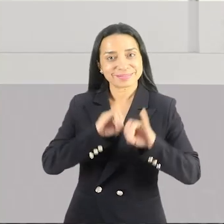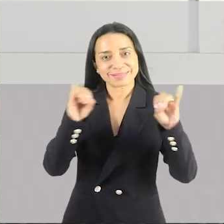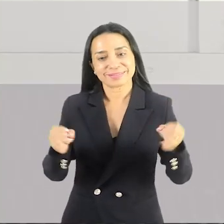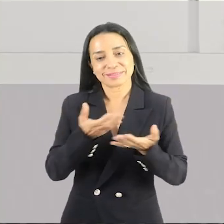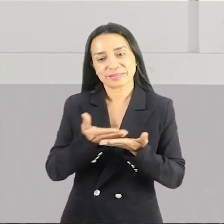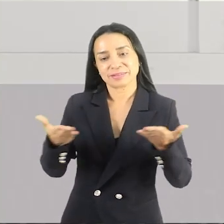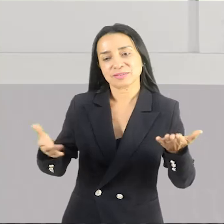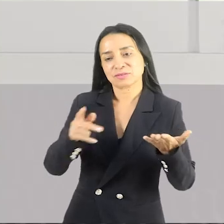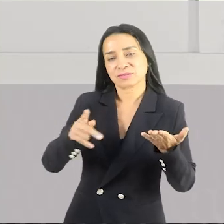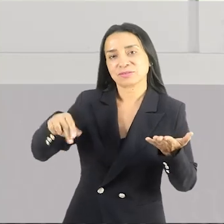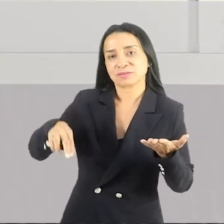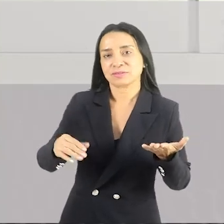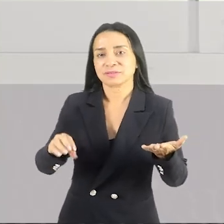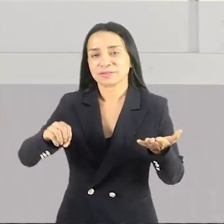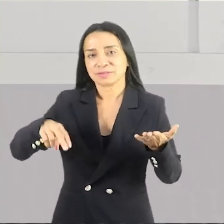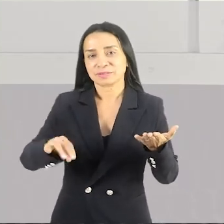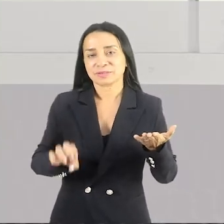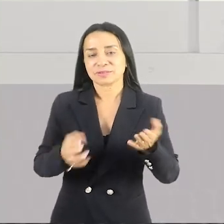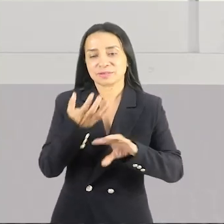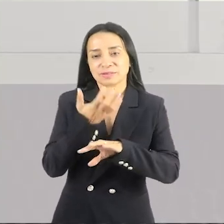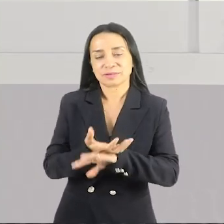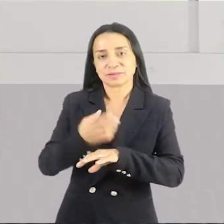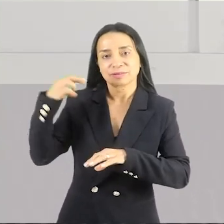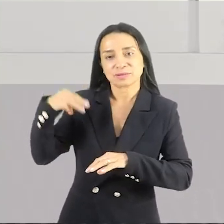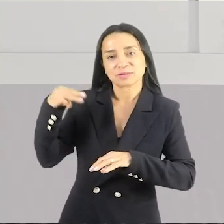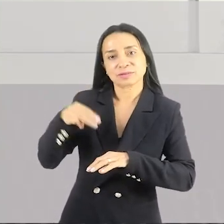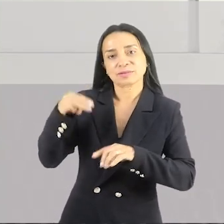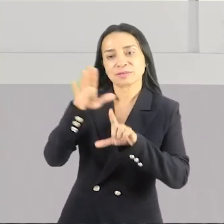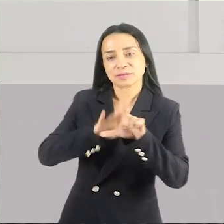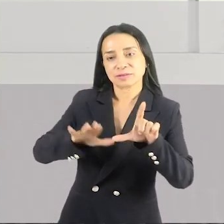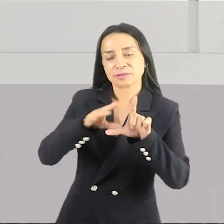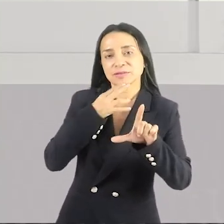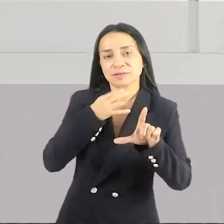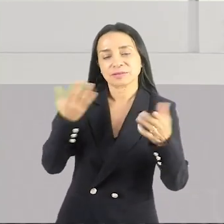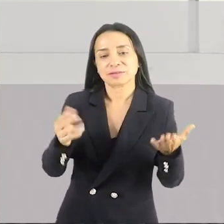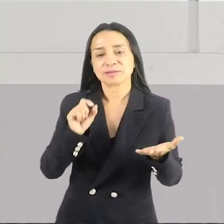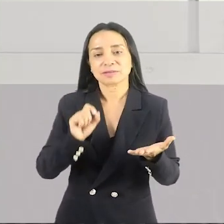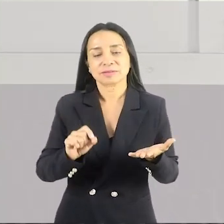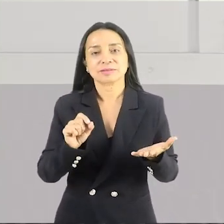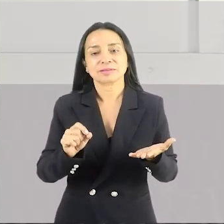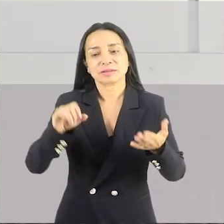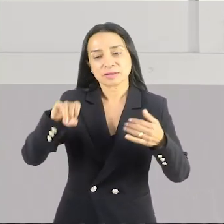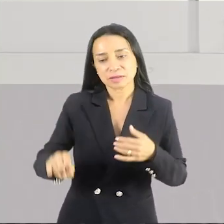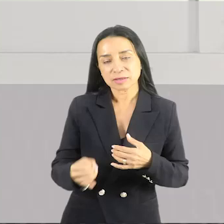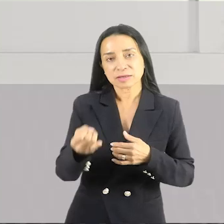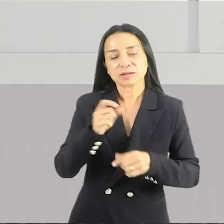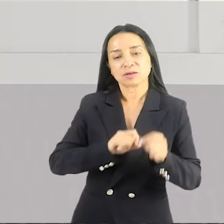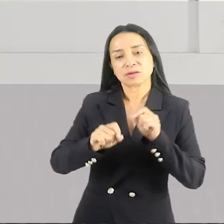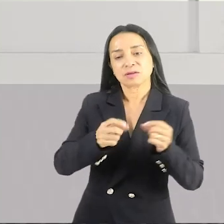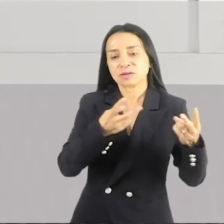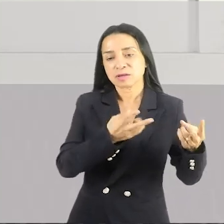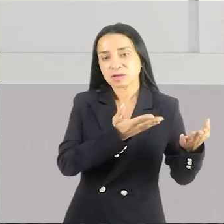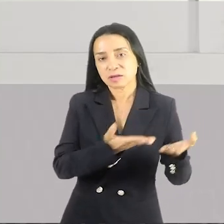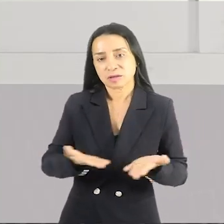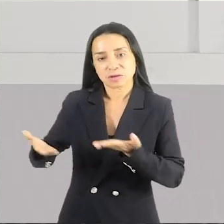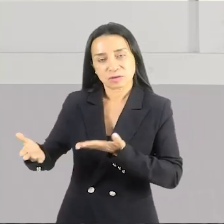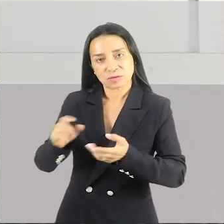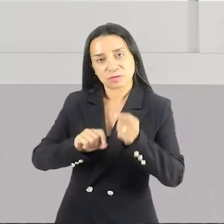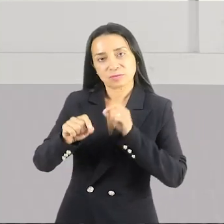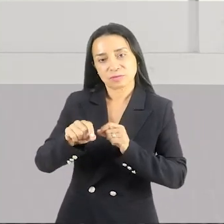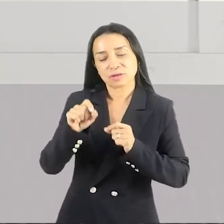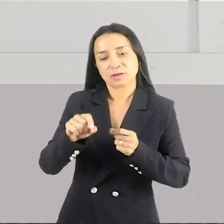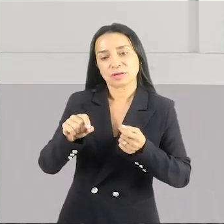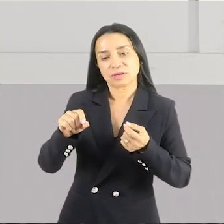Olá pessoal, aqui é o professor Maroni Beckman, professor de matemática da plataforma Gonçalves Dias, aproveitando para você convidar, fazer um convite para